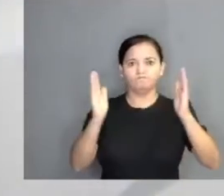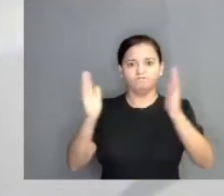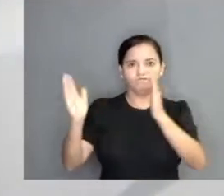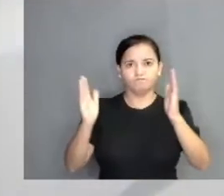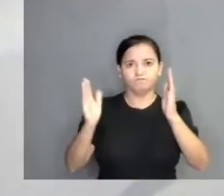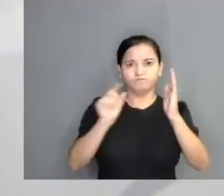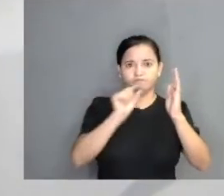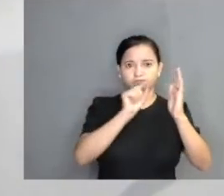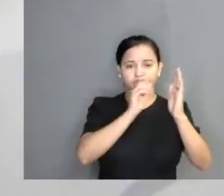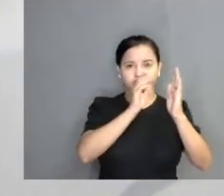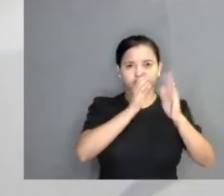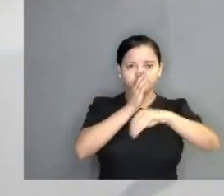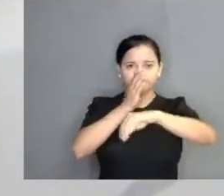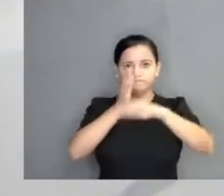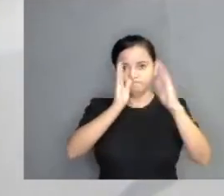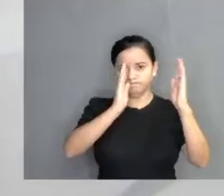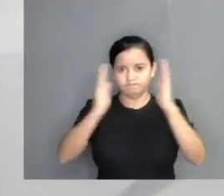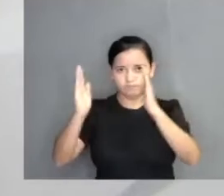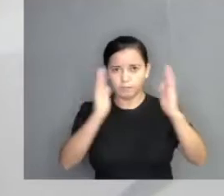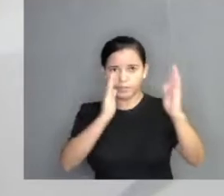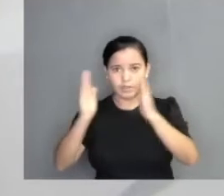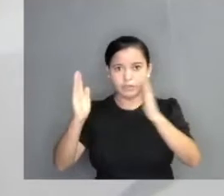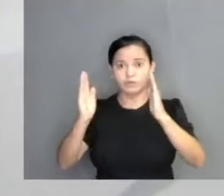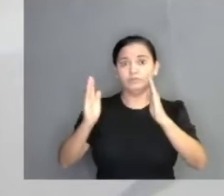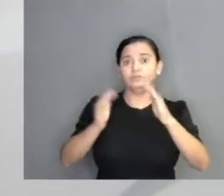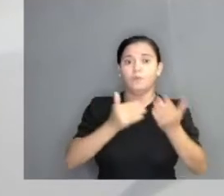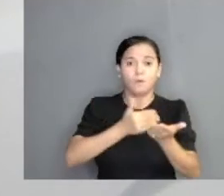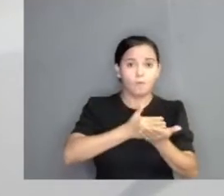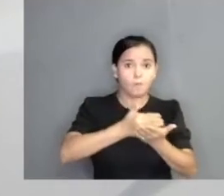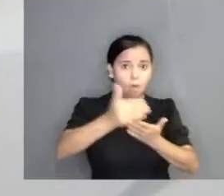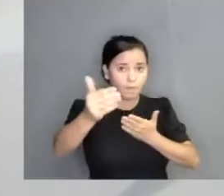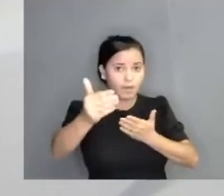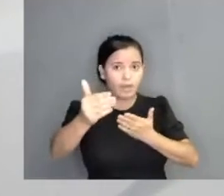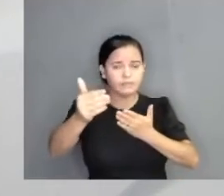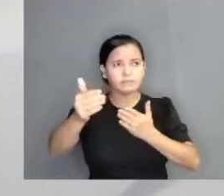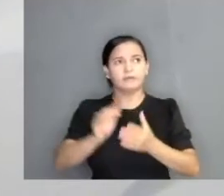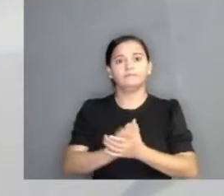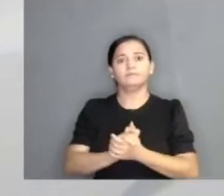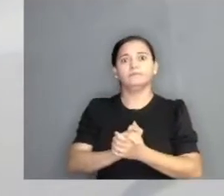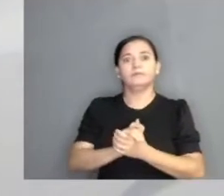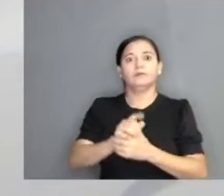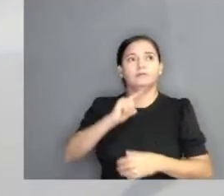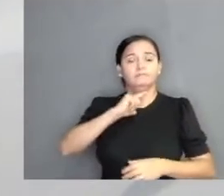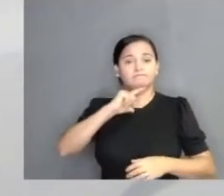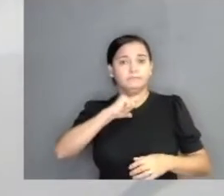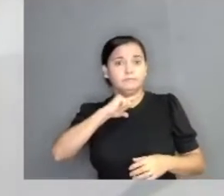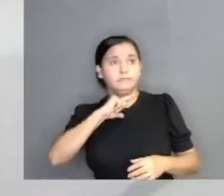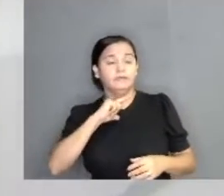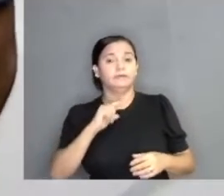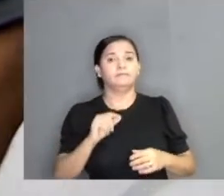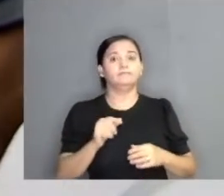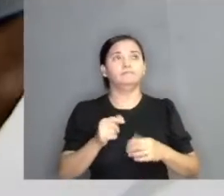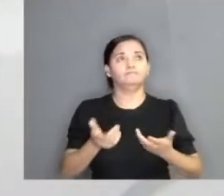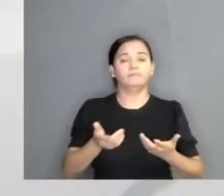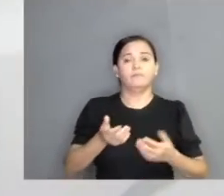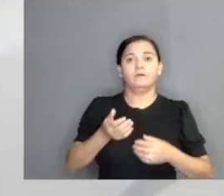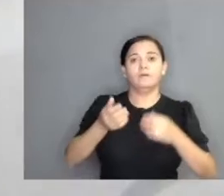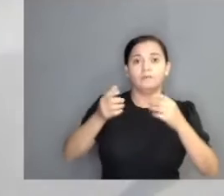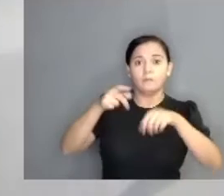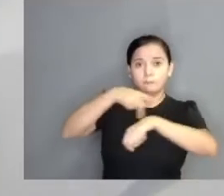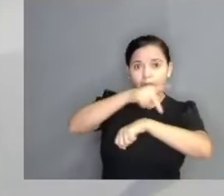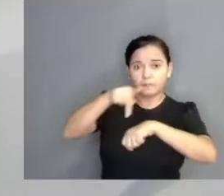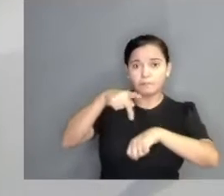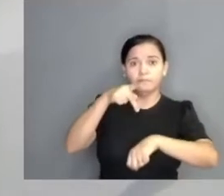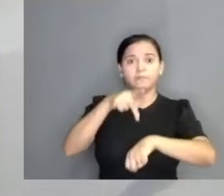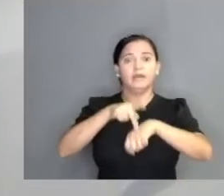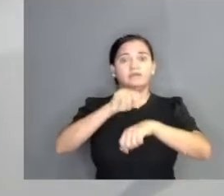começa a surgir novos horizontes, comércio desenvolve-se. A Itália começa a ser conhecida